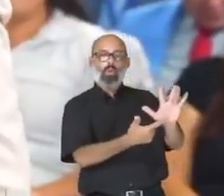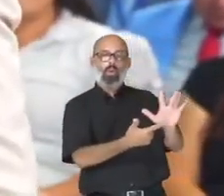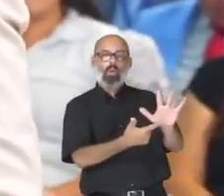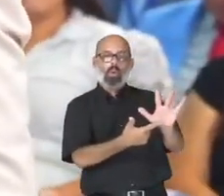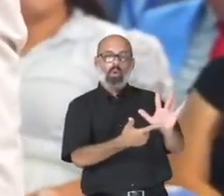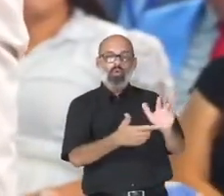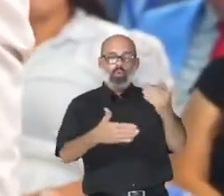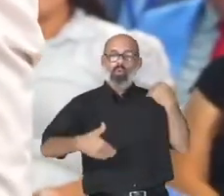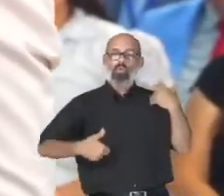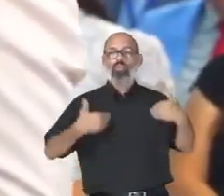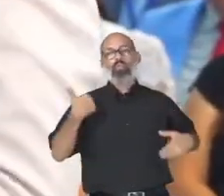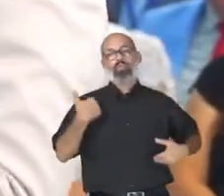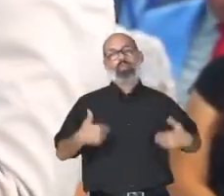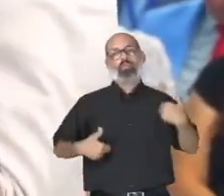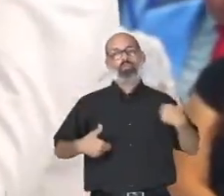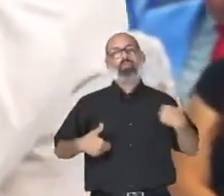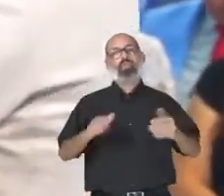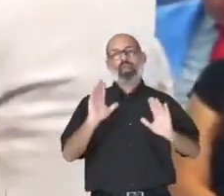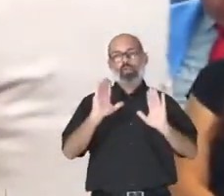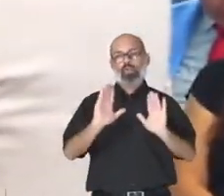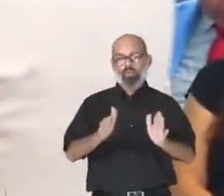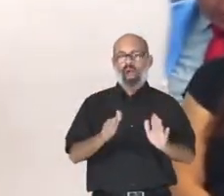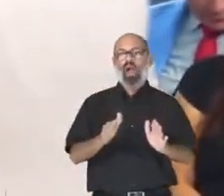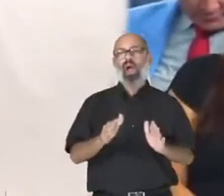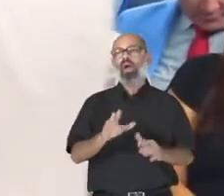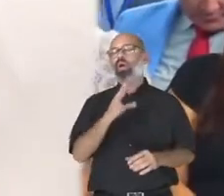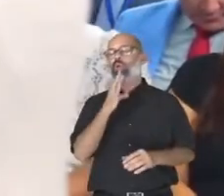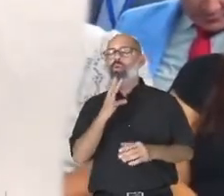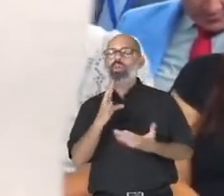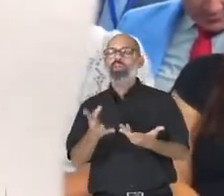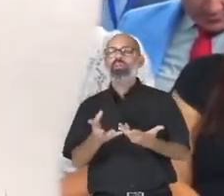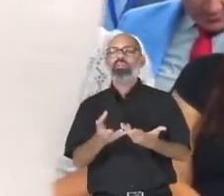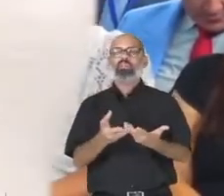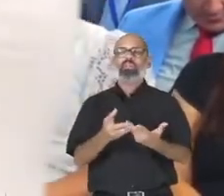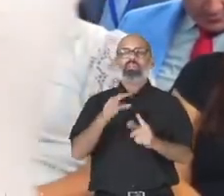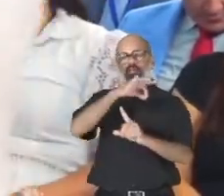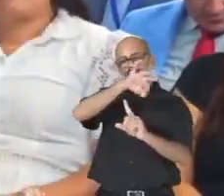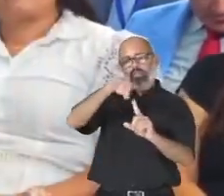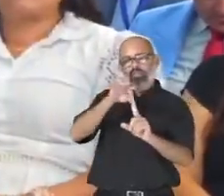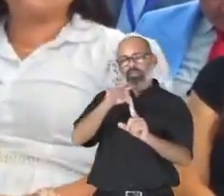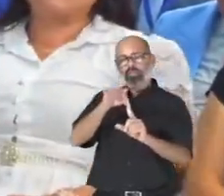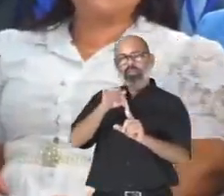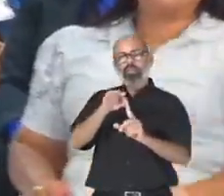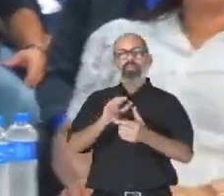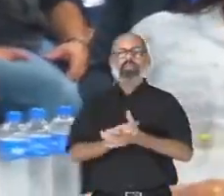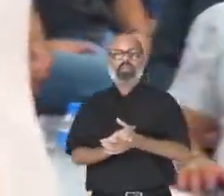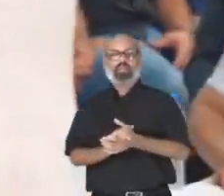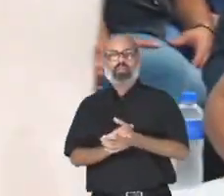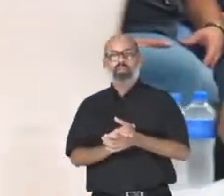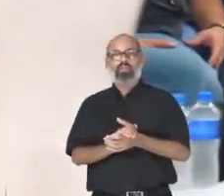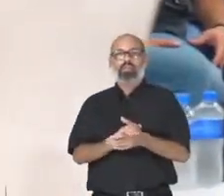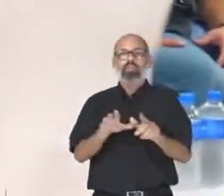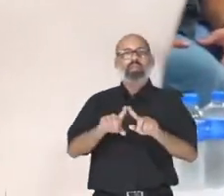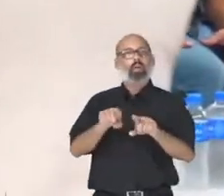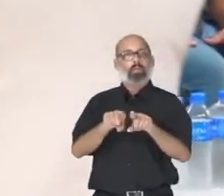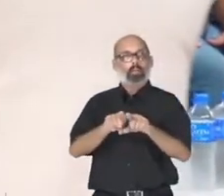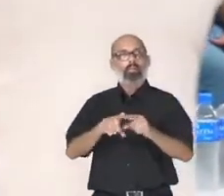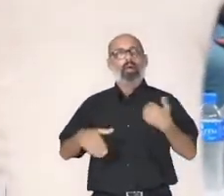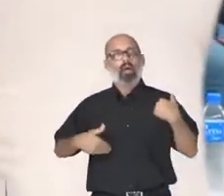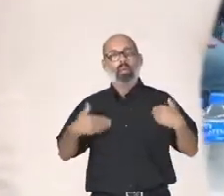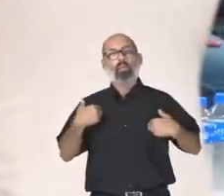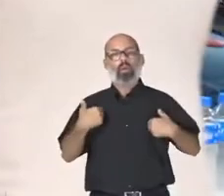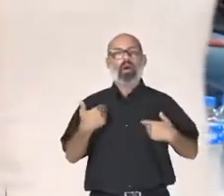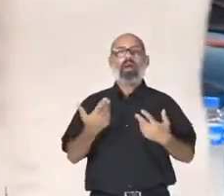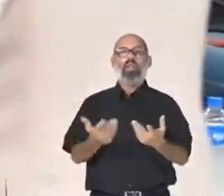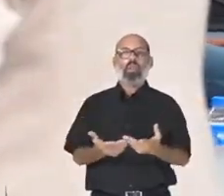ser humano. E eles já conheciam o seu lado divino. E eles se apaixonam por ele, pelo seu lado humano e pelo seu lado